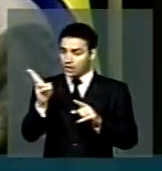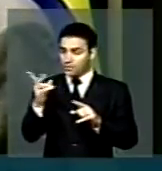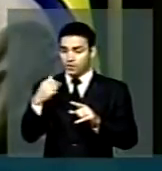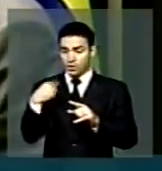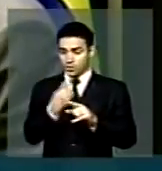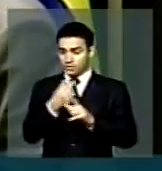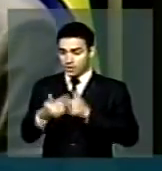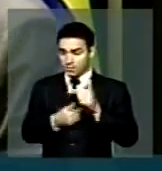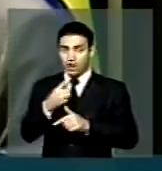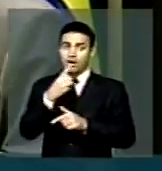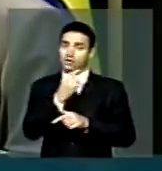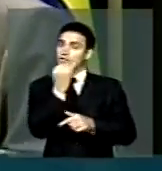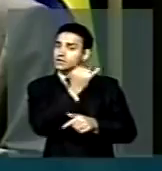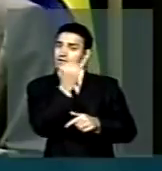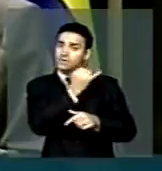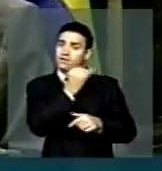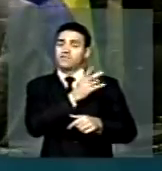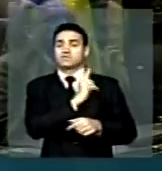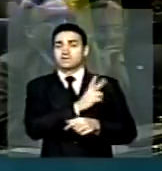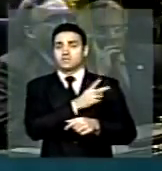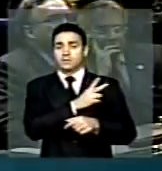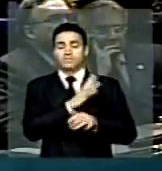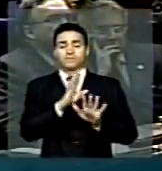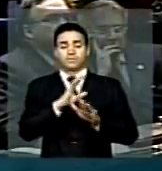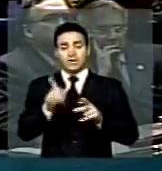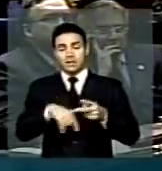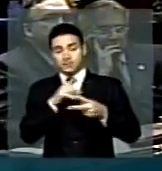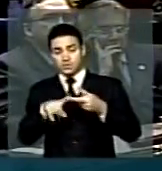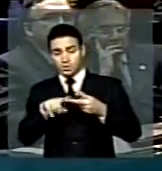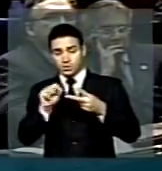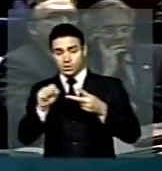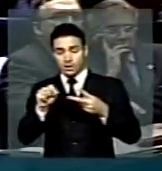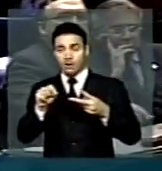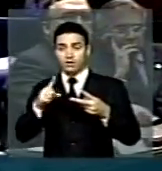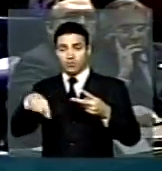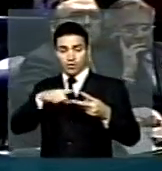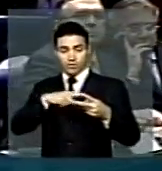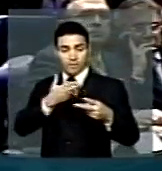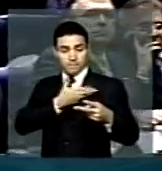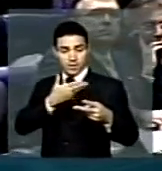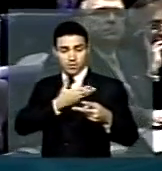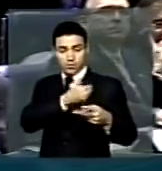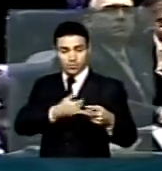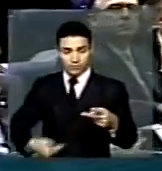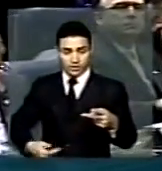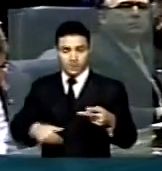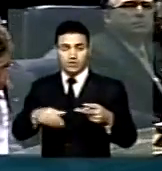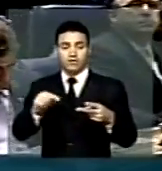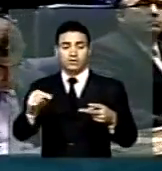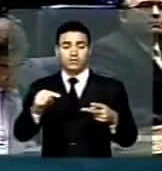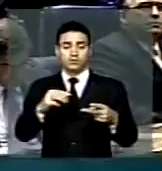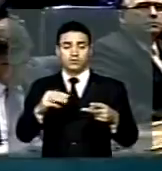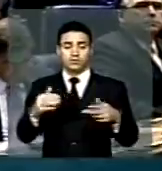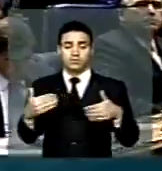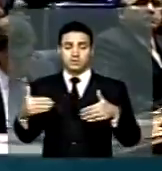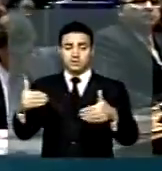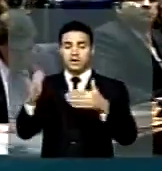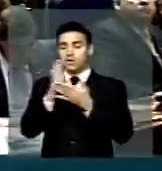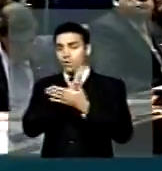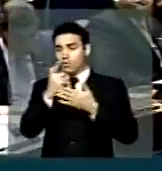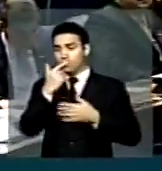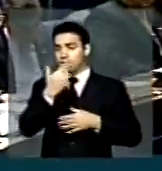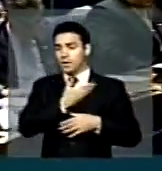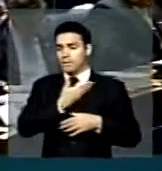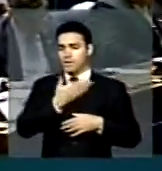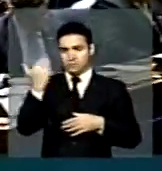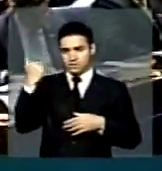estávamos construindo. Segundo, fazer com que os meus colegas de governo no Ministério, e aqui haverá alguns que foram colegas meus